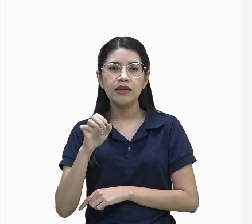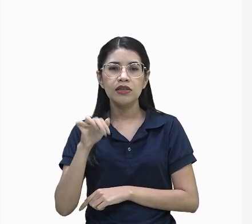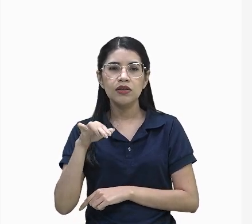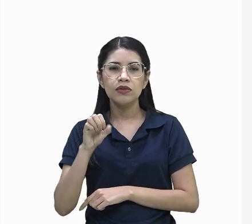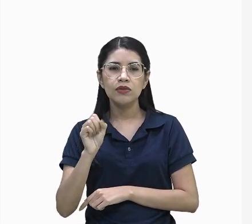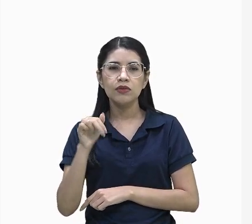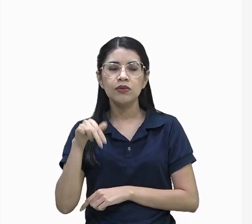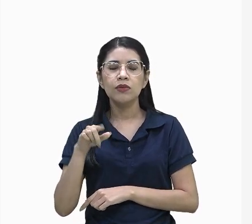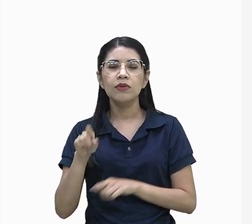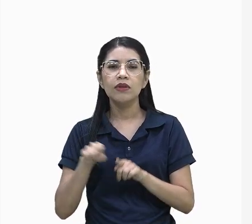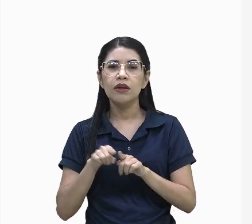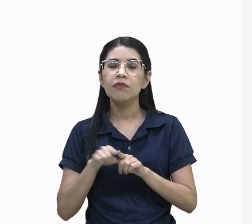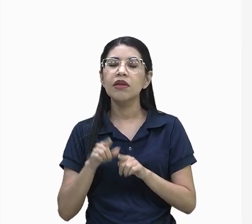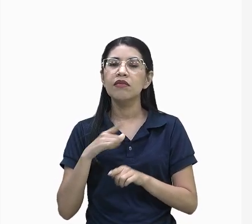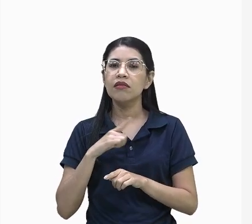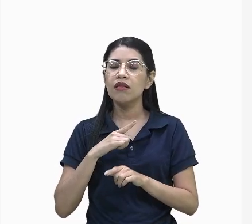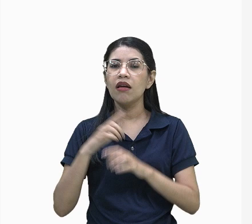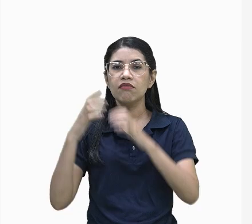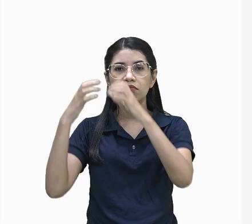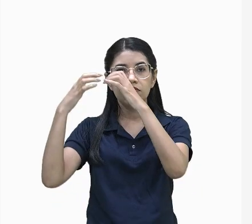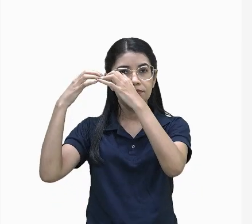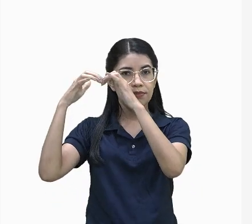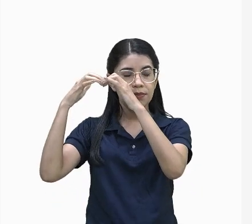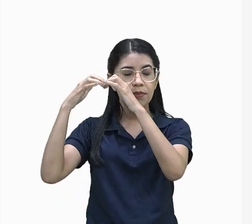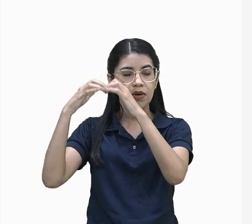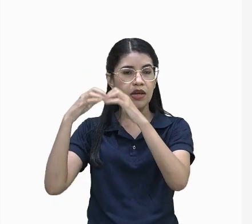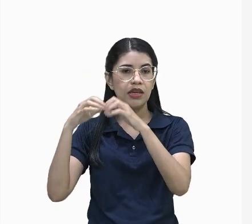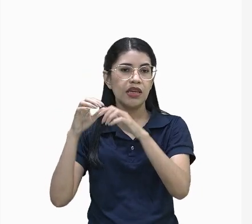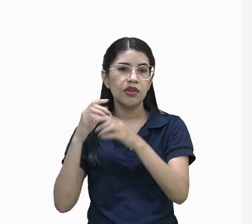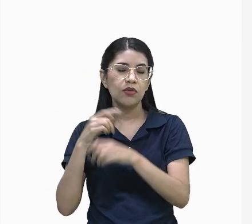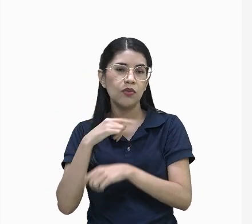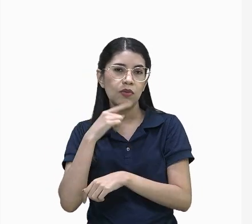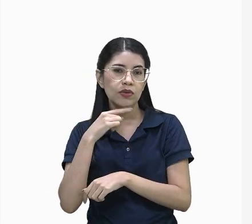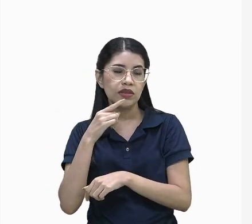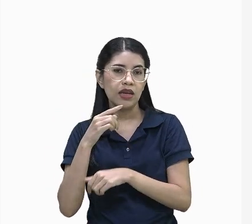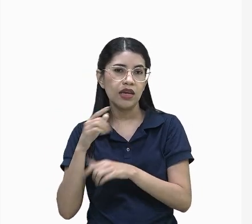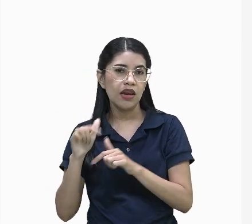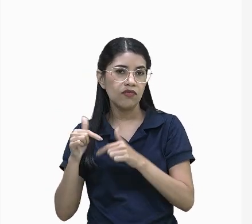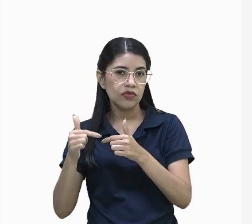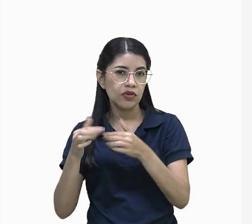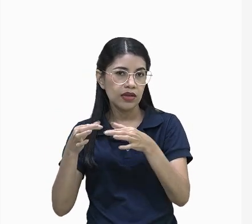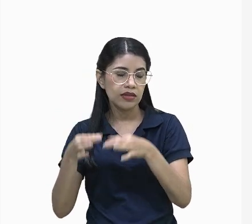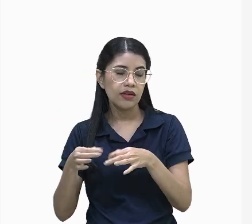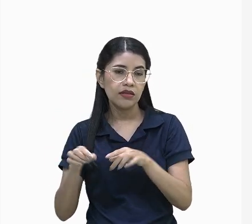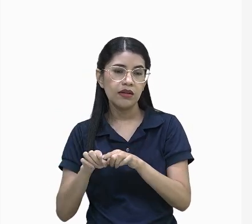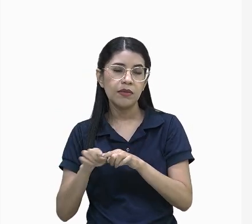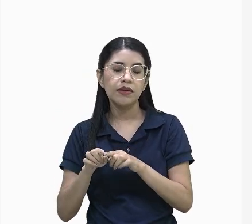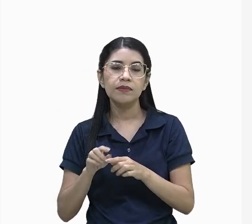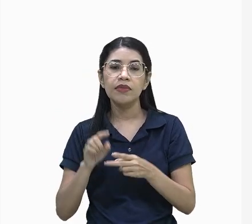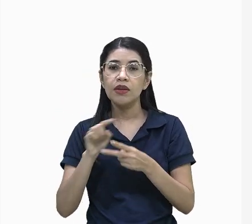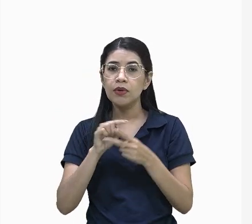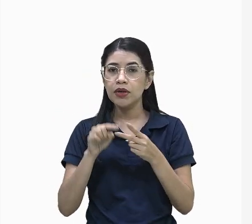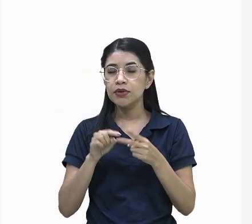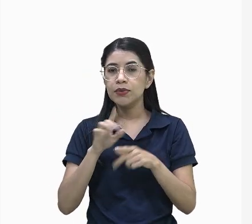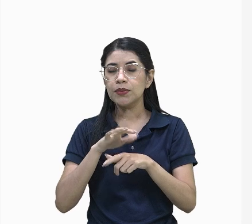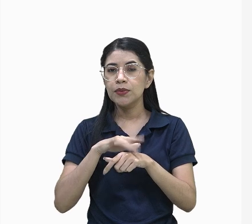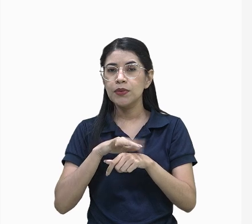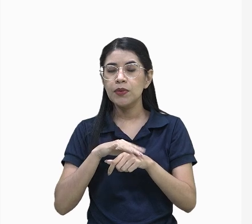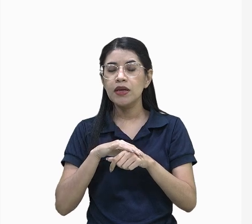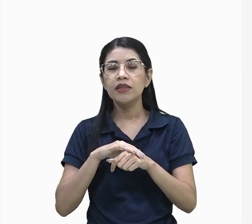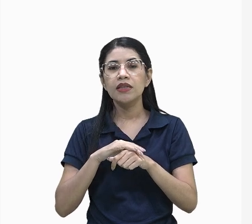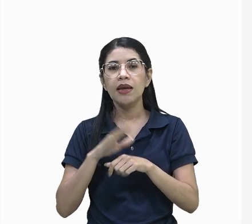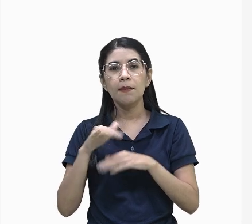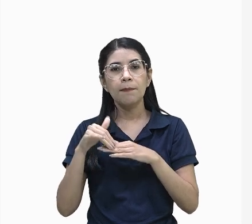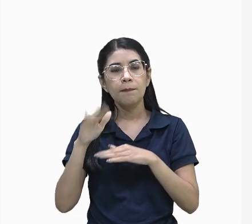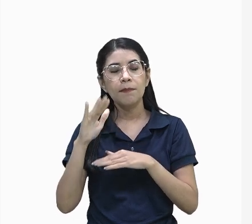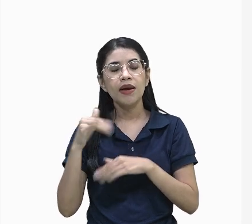acometido por alguma parte do sistema nervoso que não está funcionando. Tanto ele quanto o Alzheimer, eles acometem mais